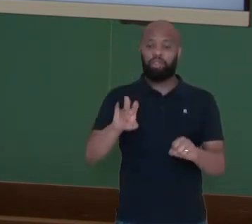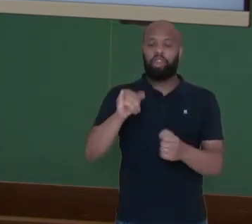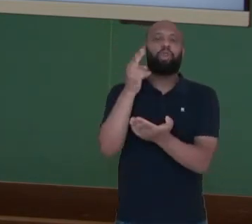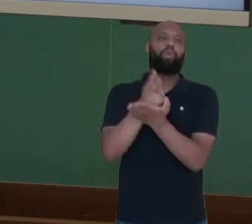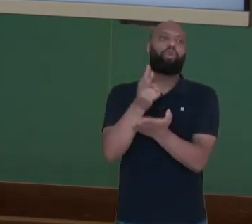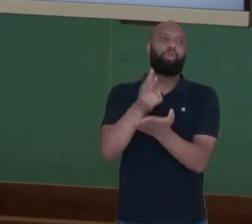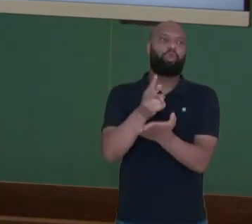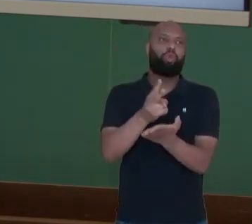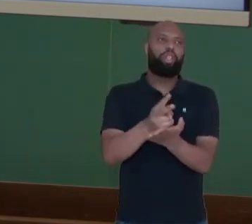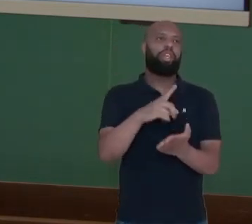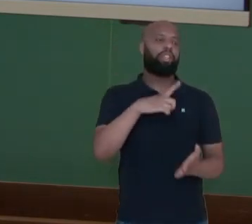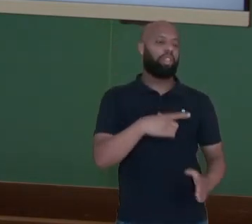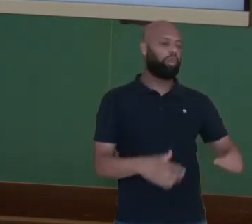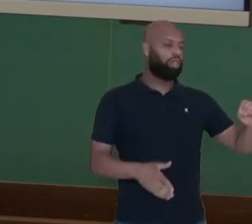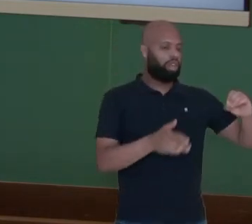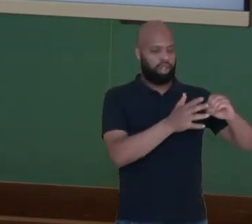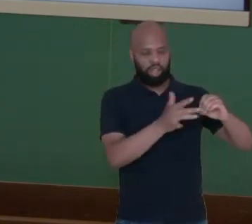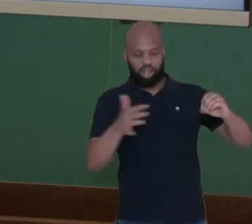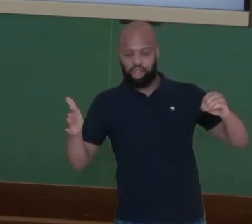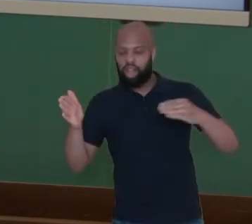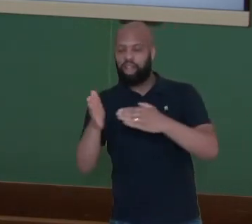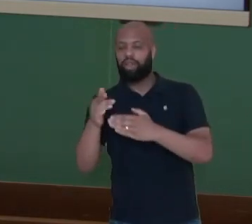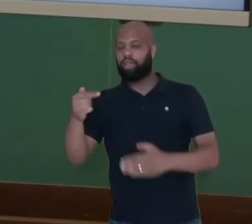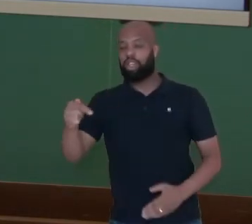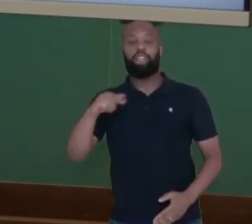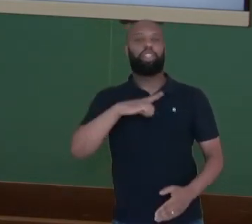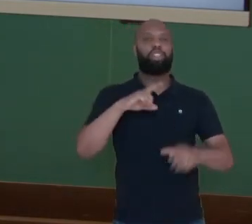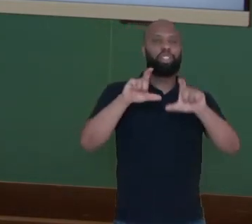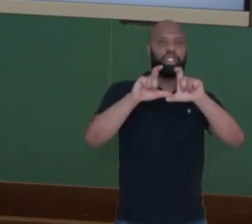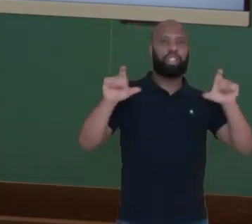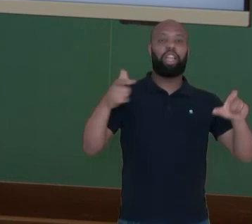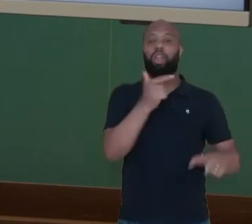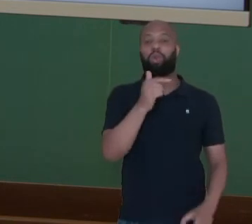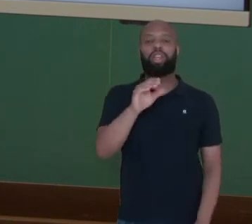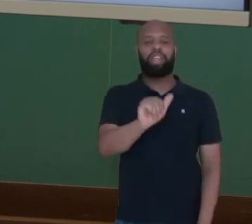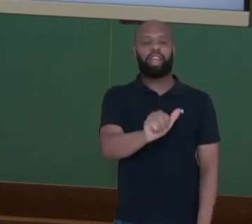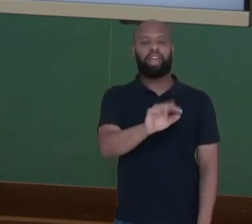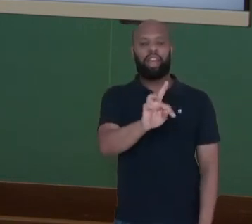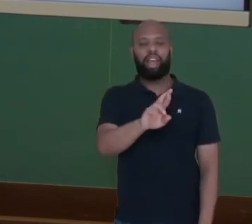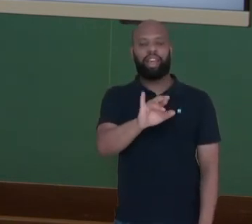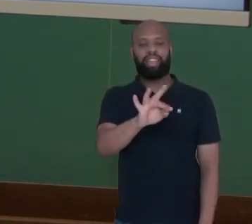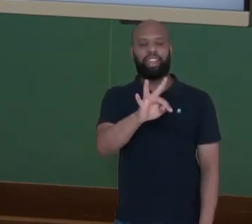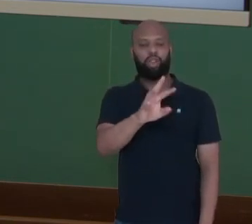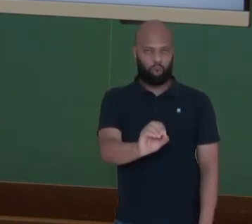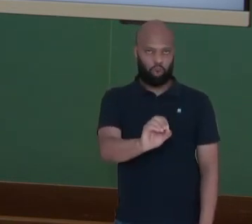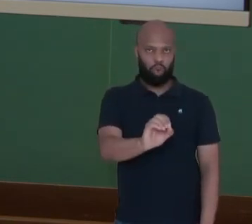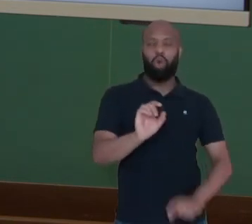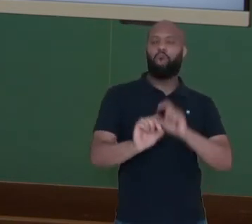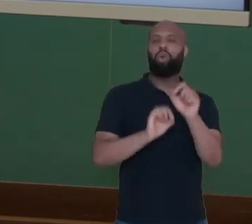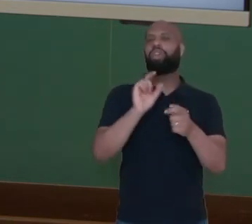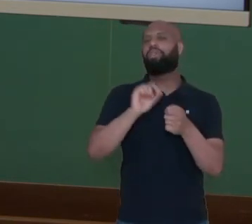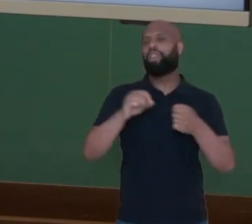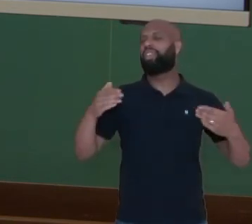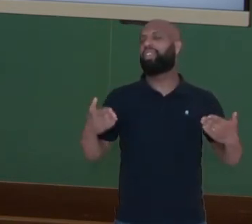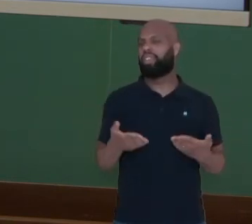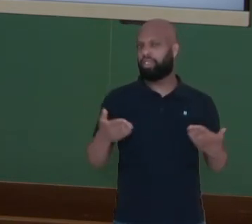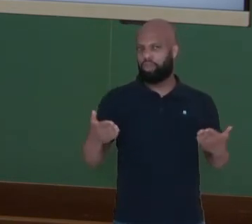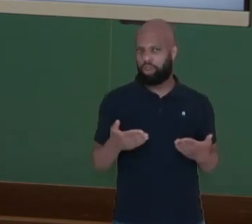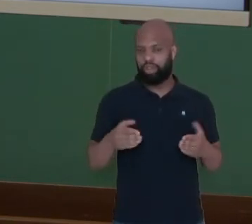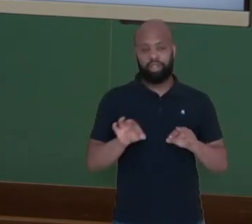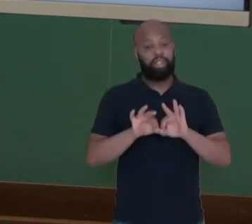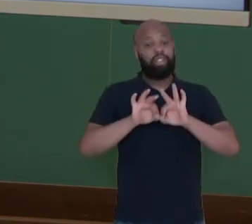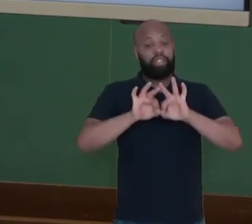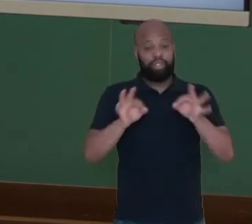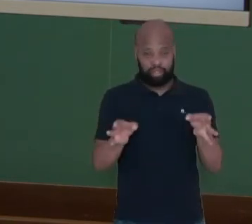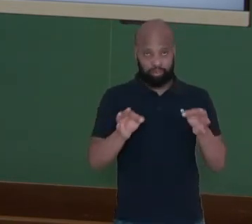conservativo, do 0 até o 7. Isso ele falou para mim, porque não existe atrito, certo? Então, o que eu vou fazer, meus queridos e amados? Muito